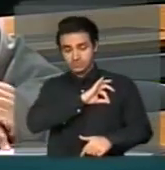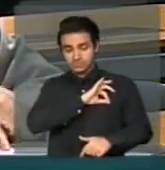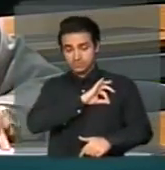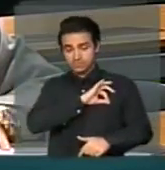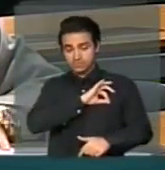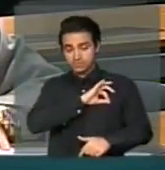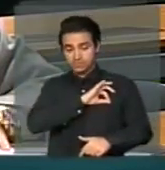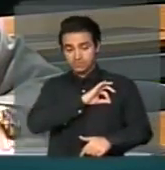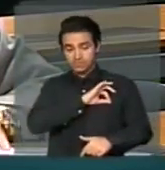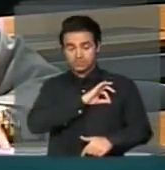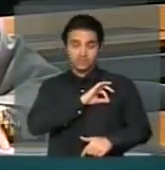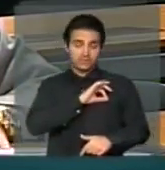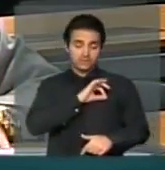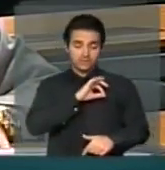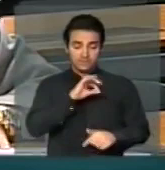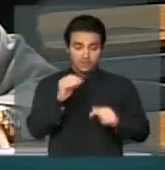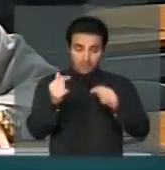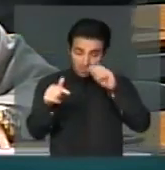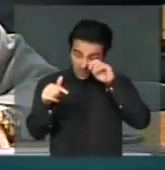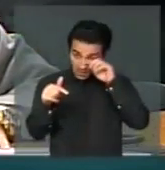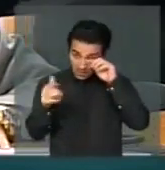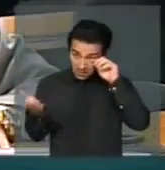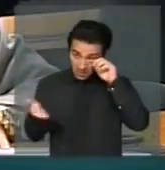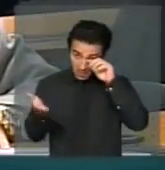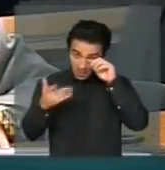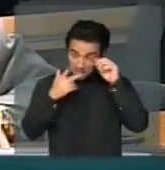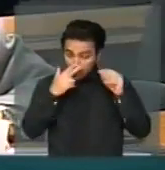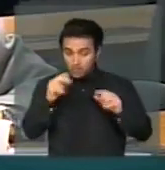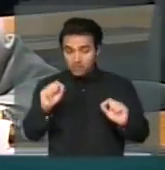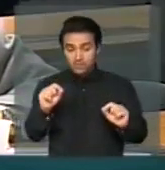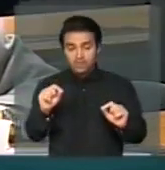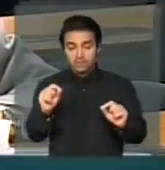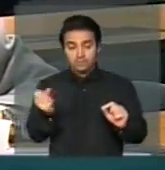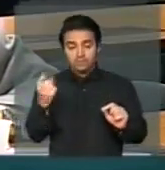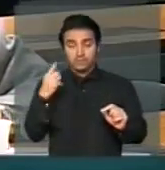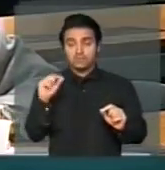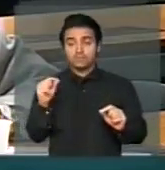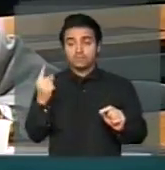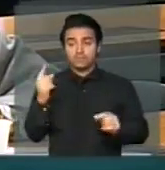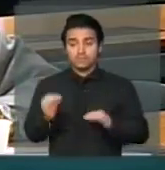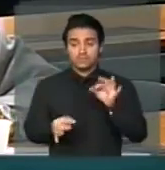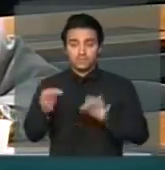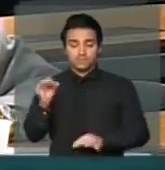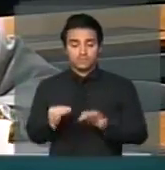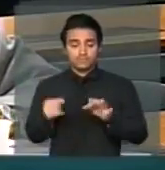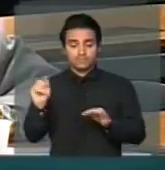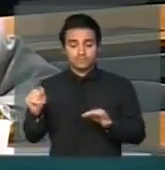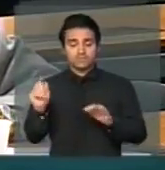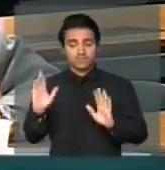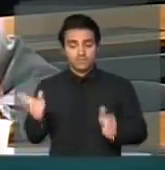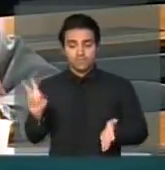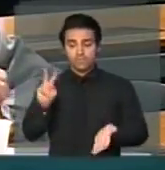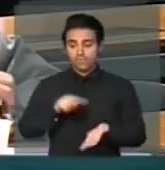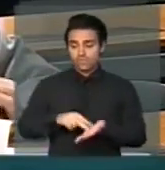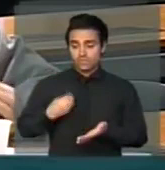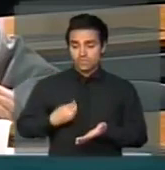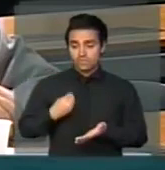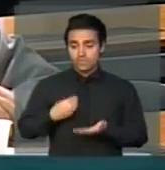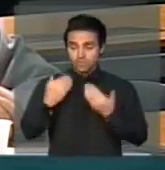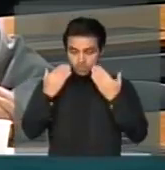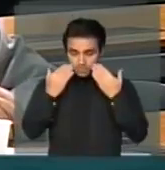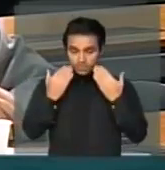fugir foge agora parece-me que o que me chamou atenção foi que um dos juízes ele esteve lá nos